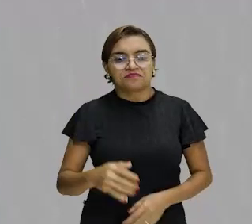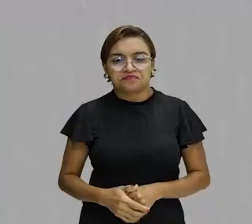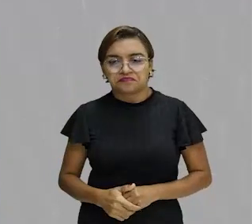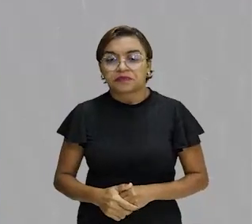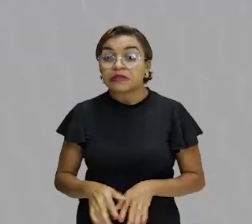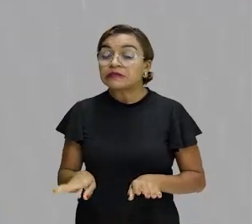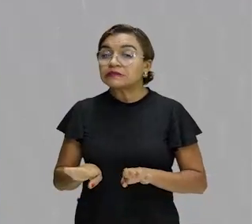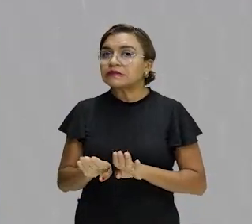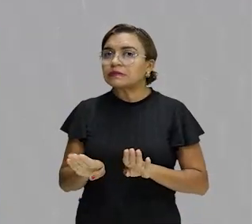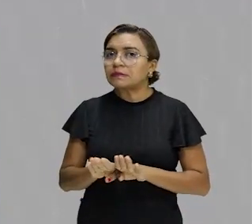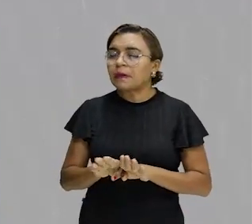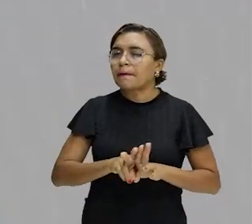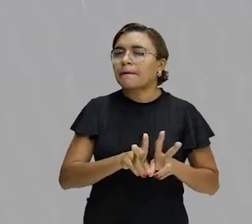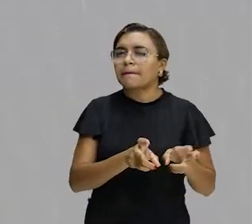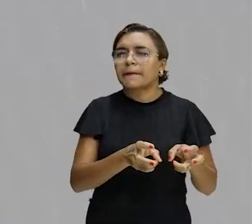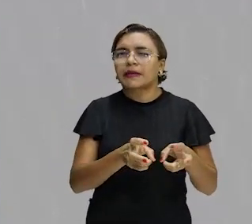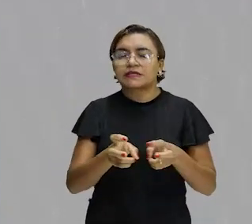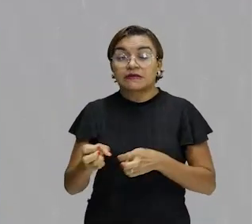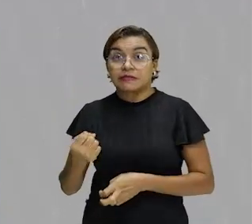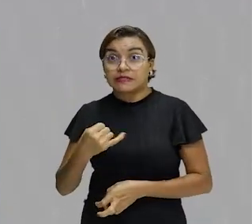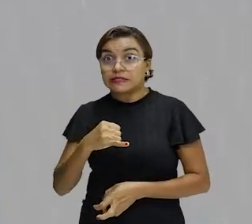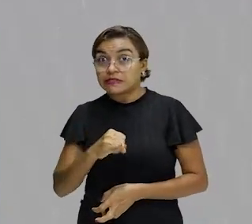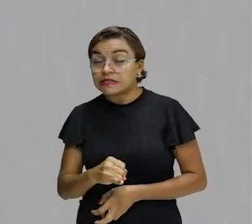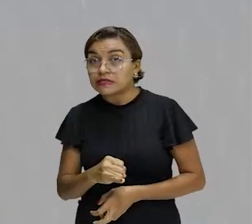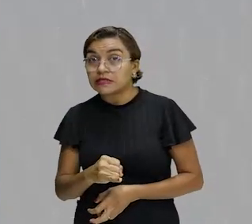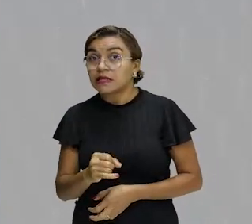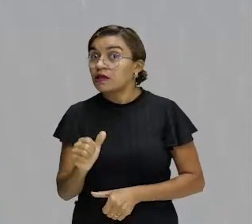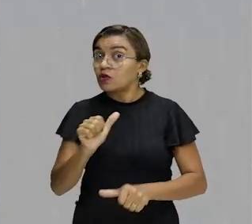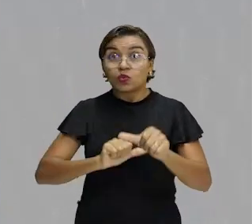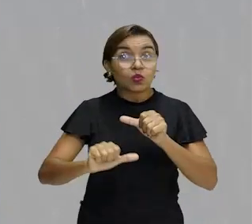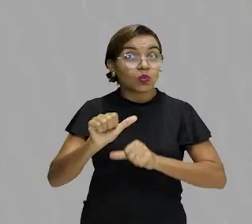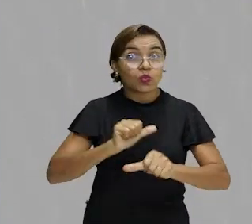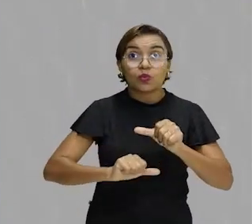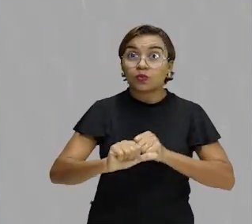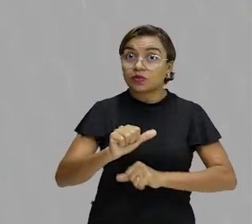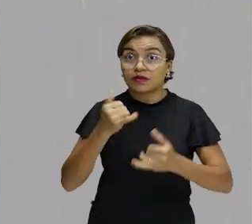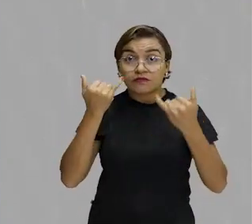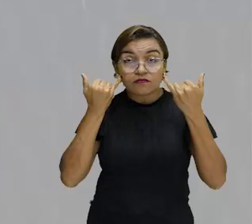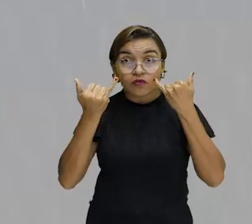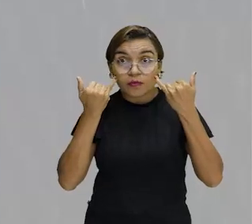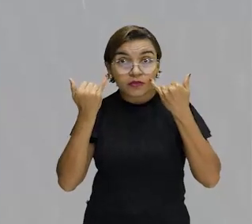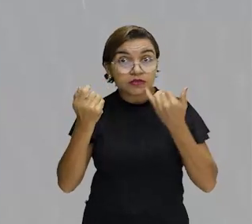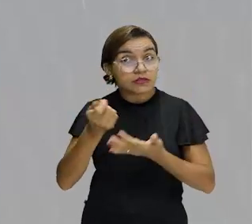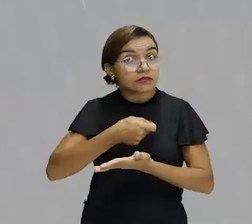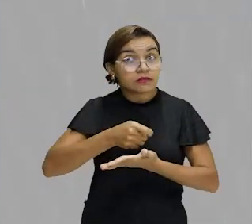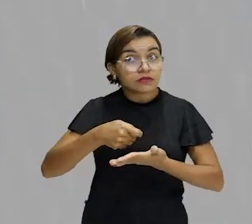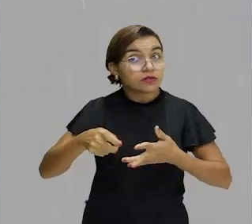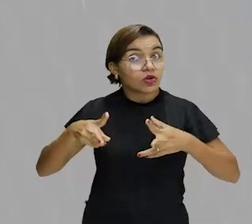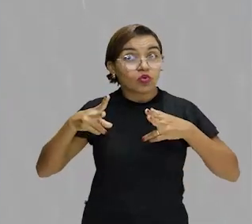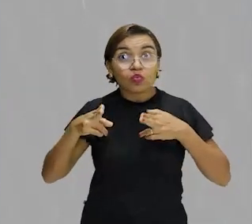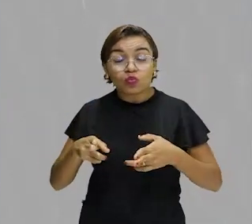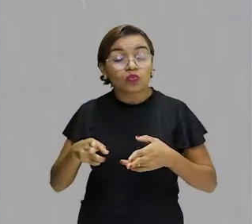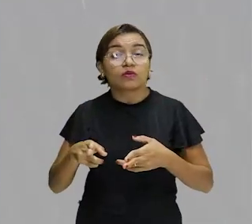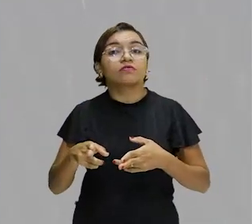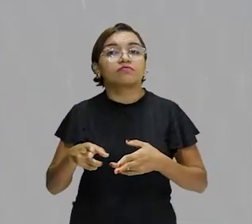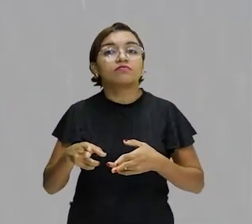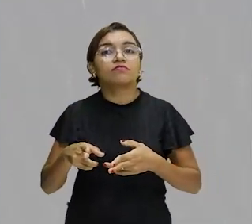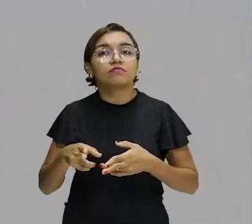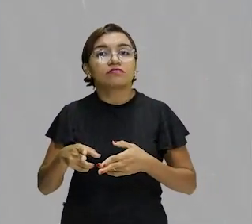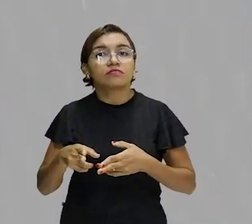essas duas funções que foram dadas. Perceba, f de x é 4 vezes x. g de x é x dividido por 4.